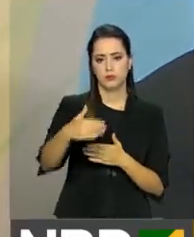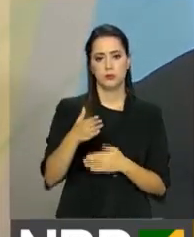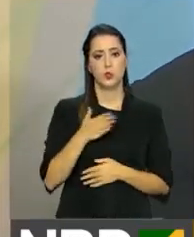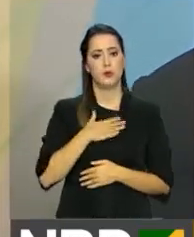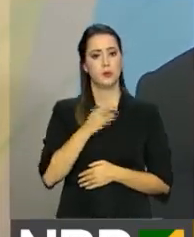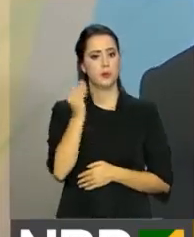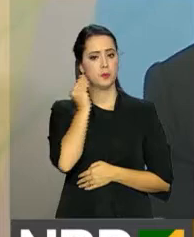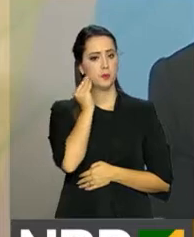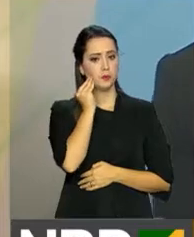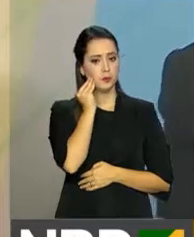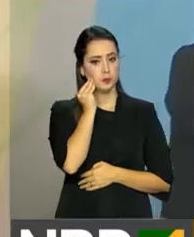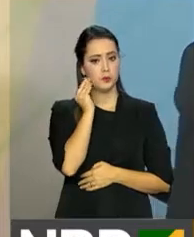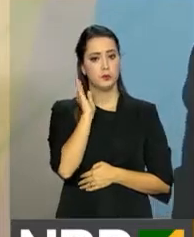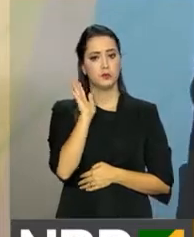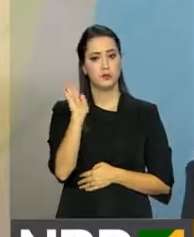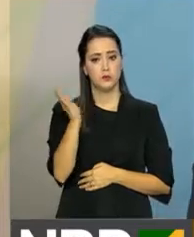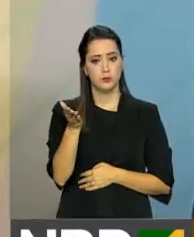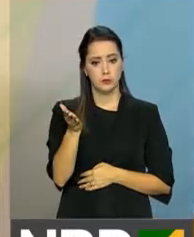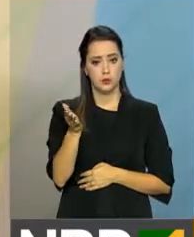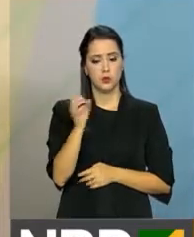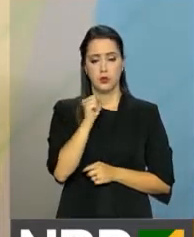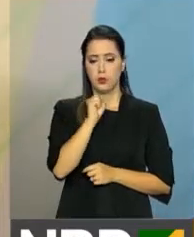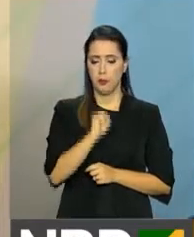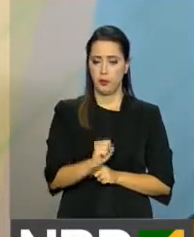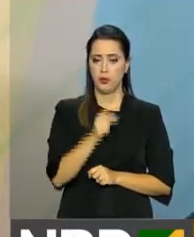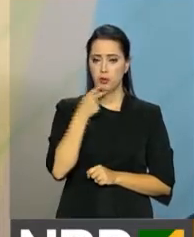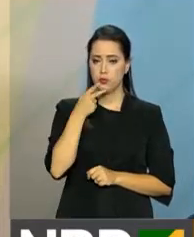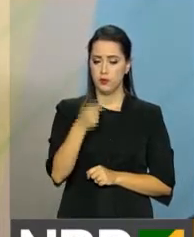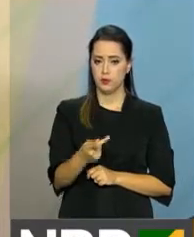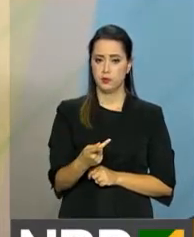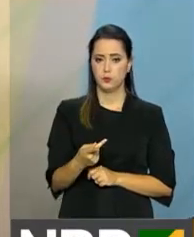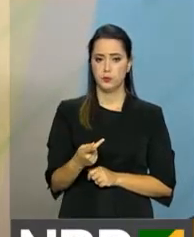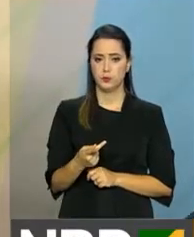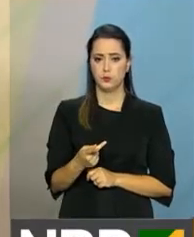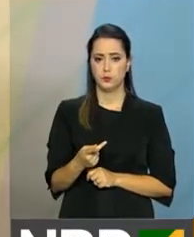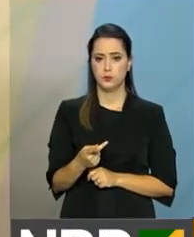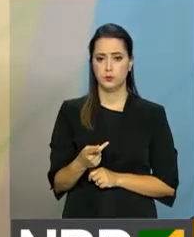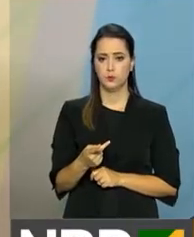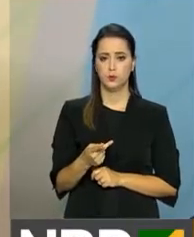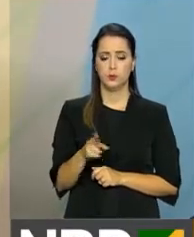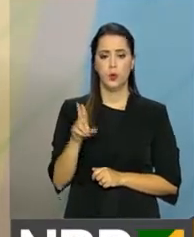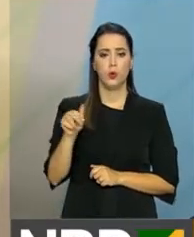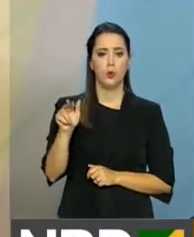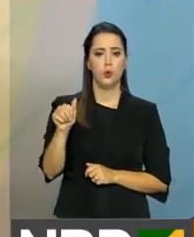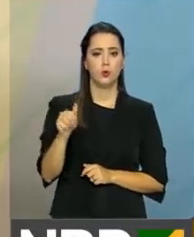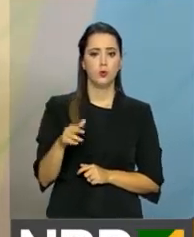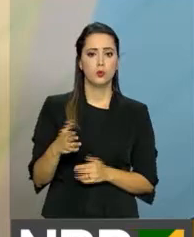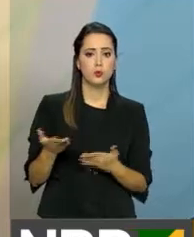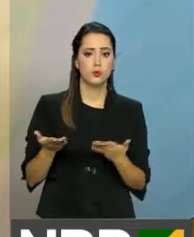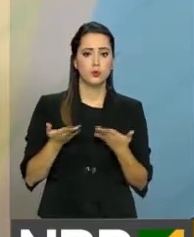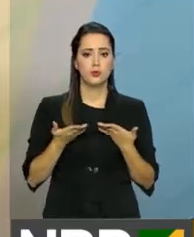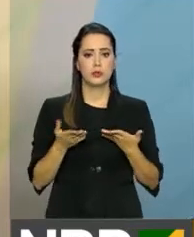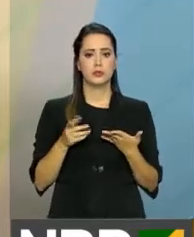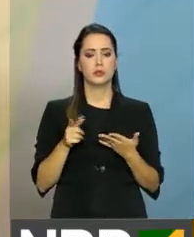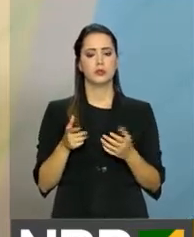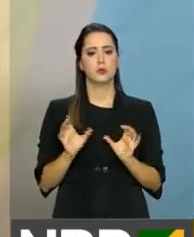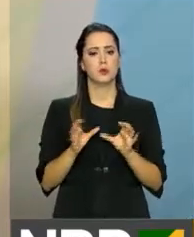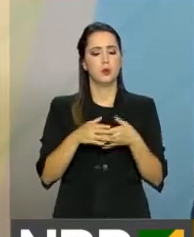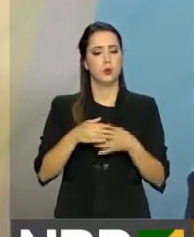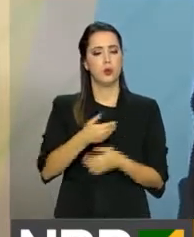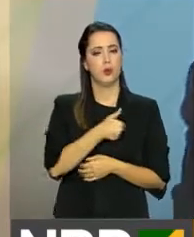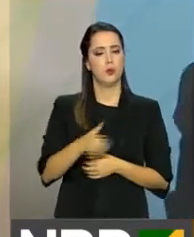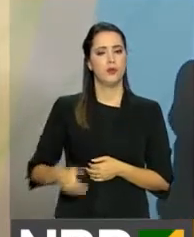minha experiência me permite dizer lo jamais foi acolhido pelos pela união federal